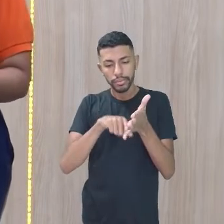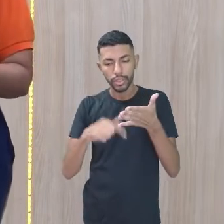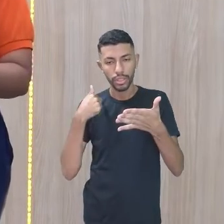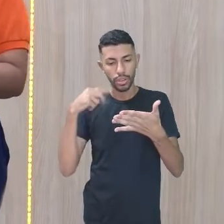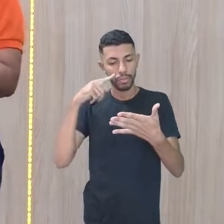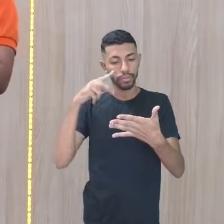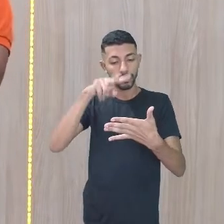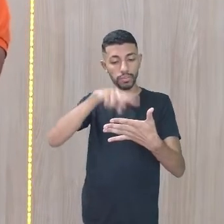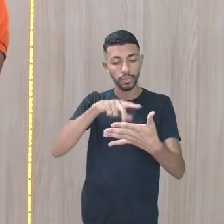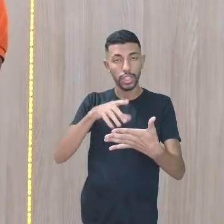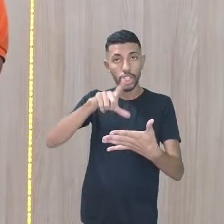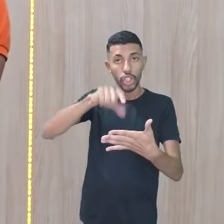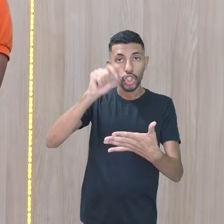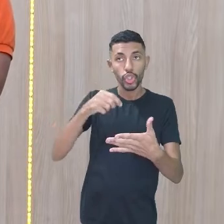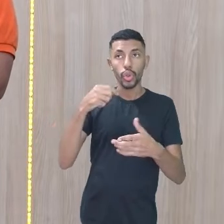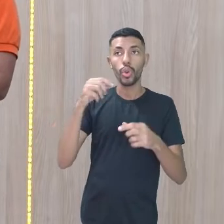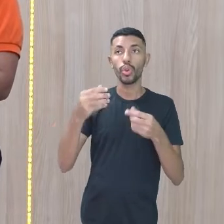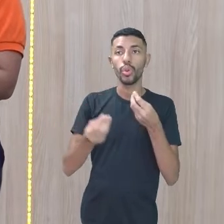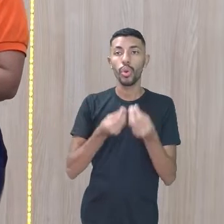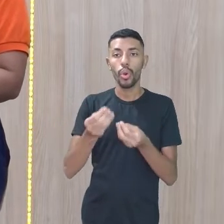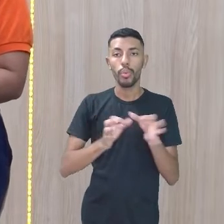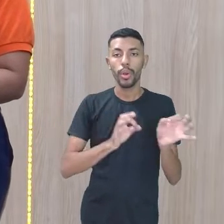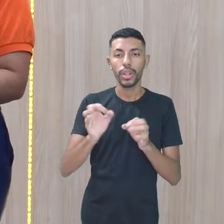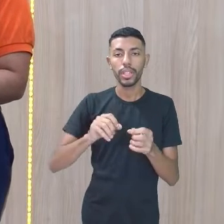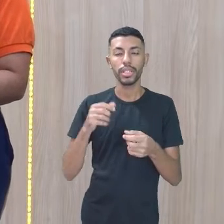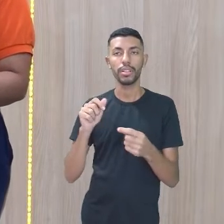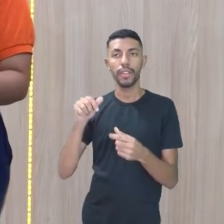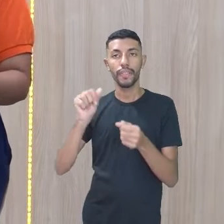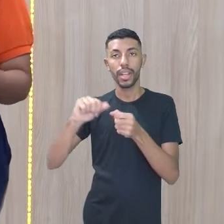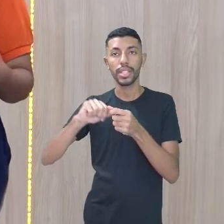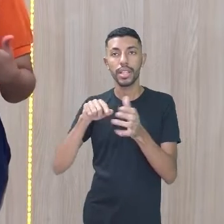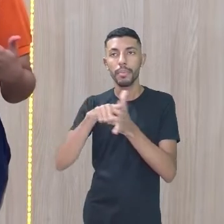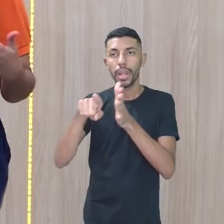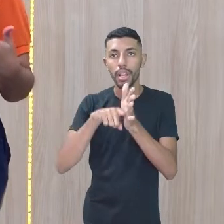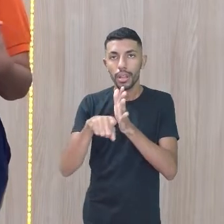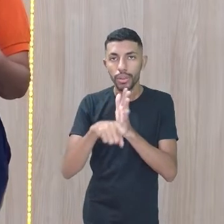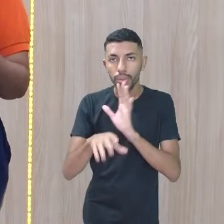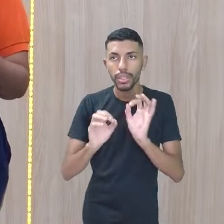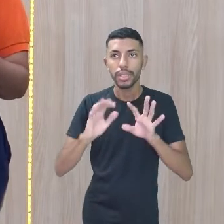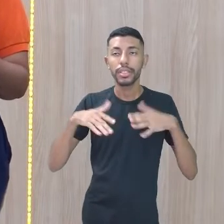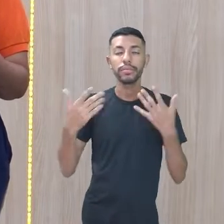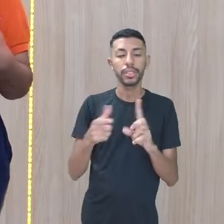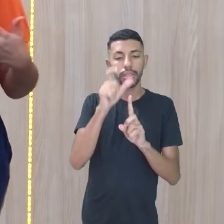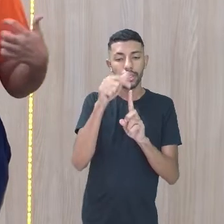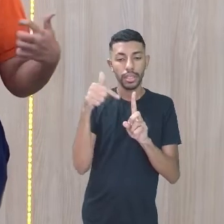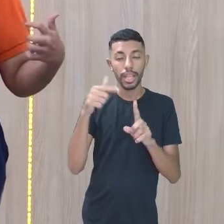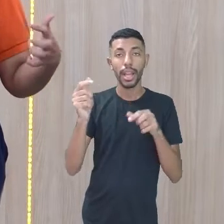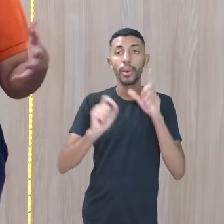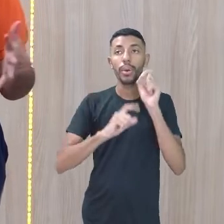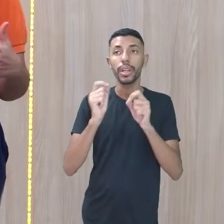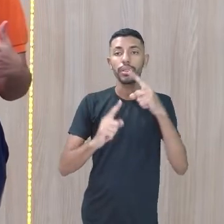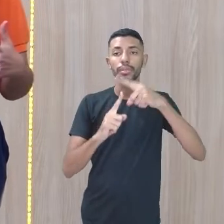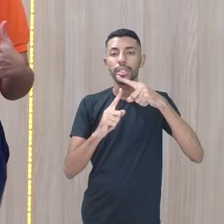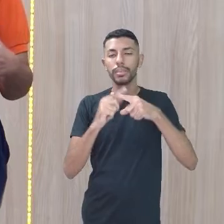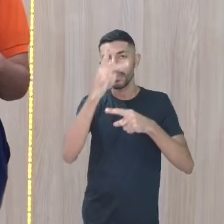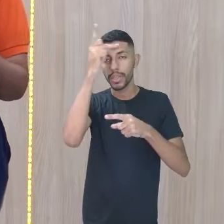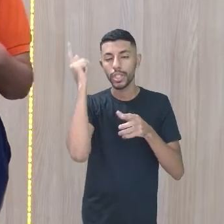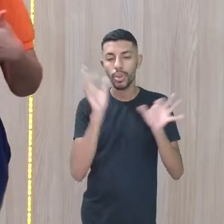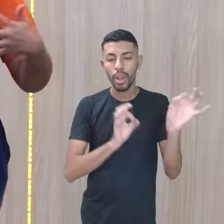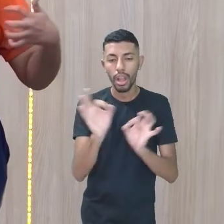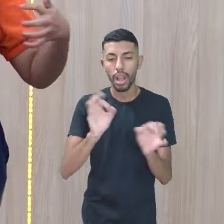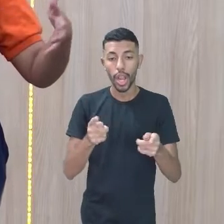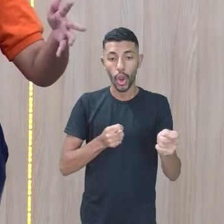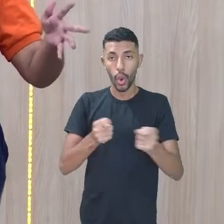escolho também a ordem que elas serão feitas para os palestrantes. Então, o moderador, ele é uma espécie de organizador.